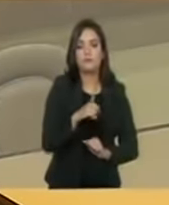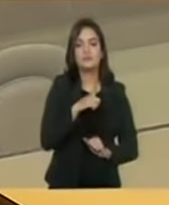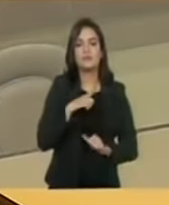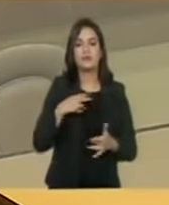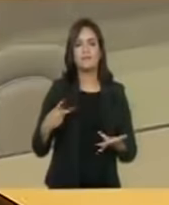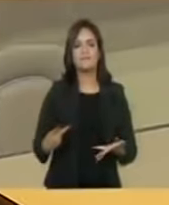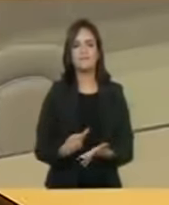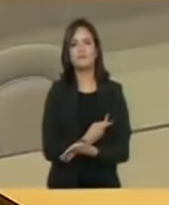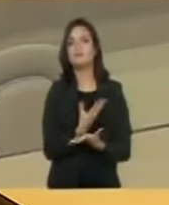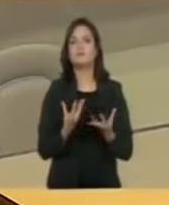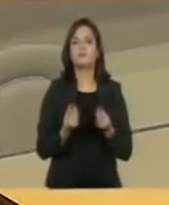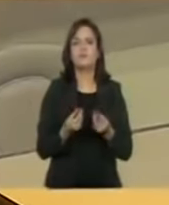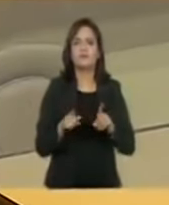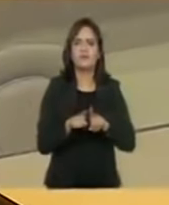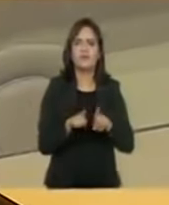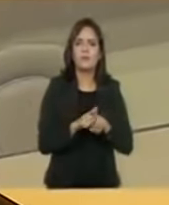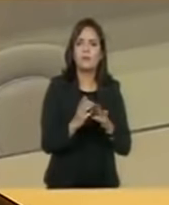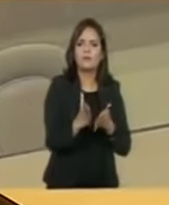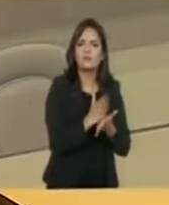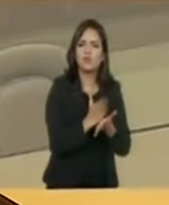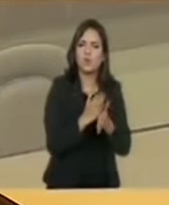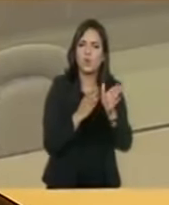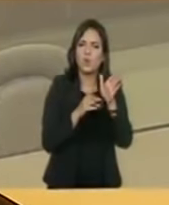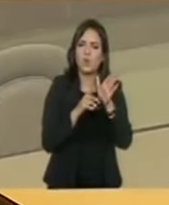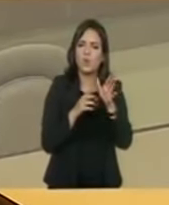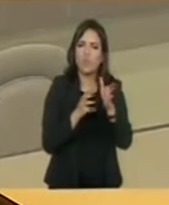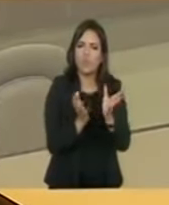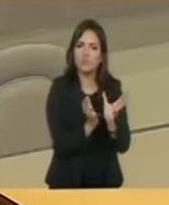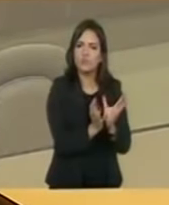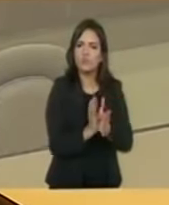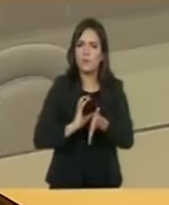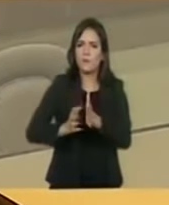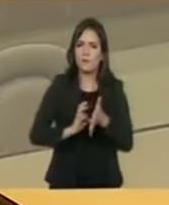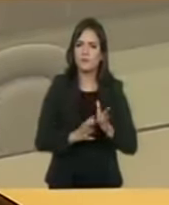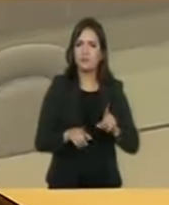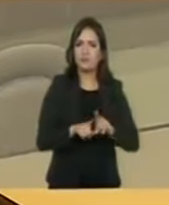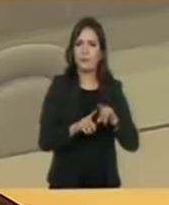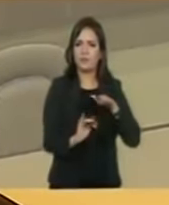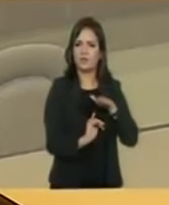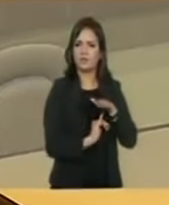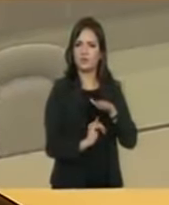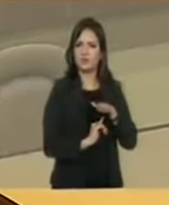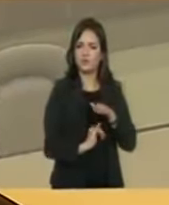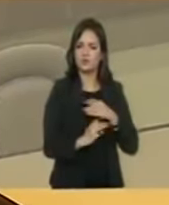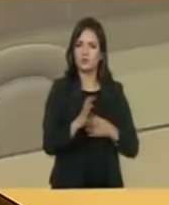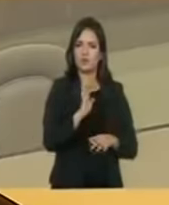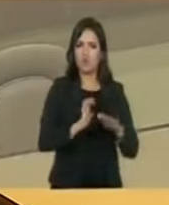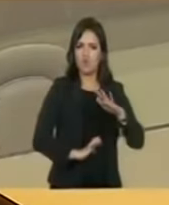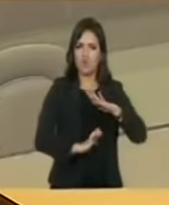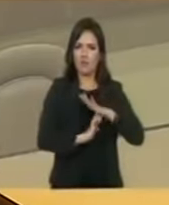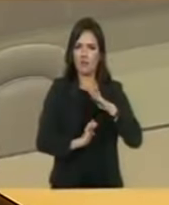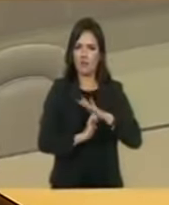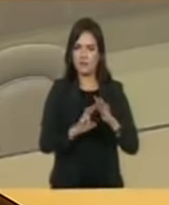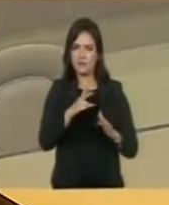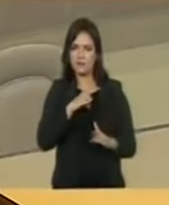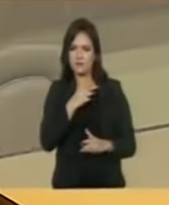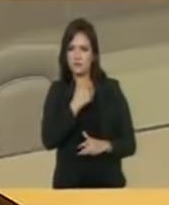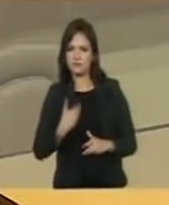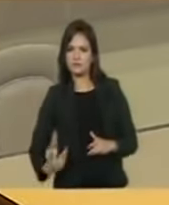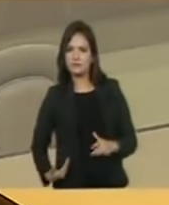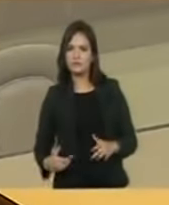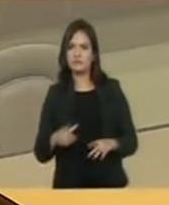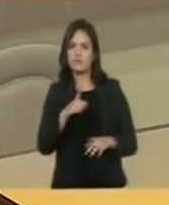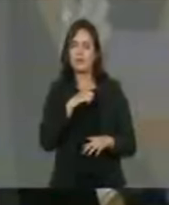de algumas agremiações partidárias e das instituições estatais contaminando o aparelho de